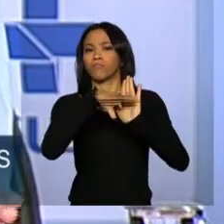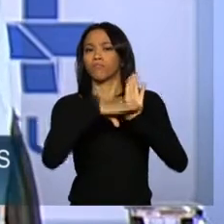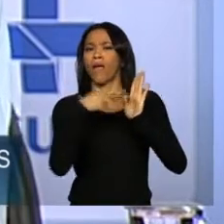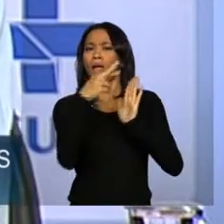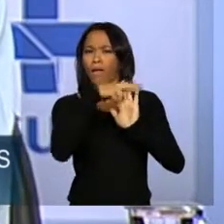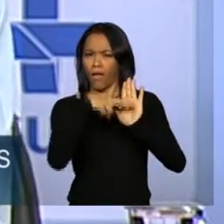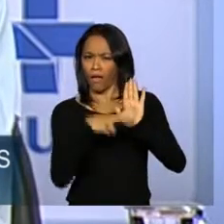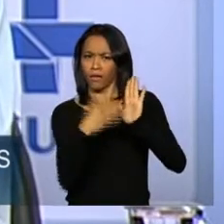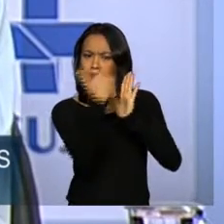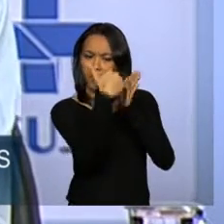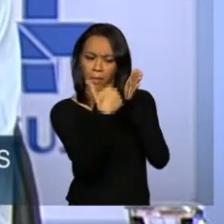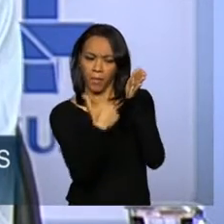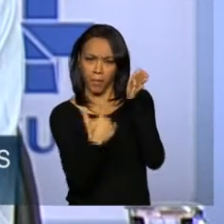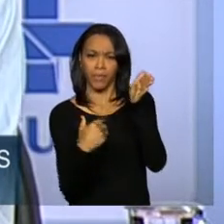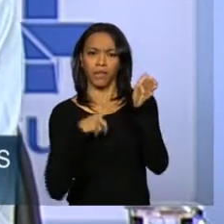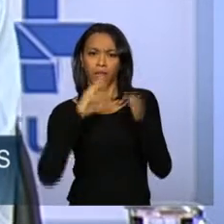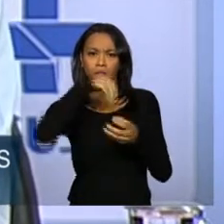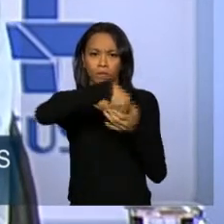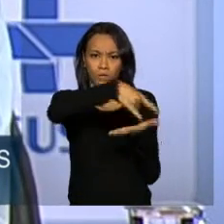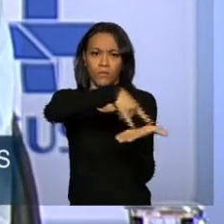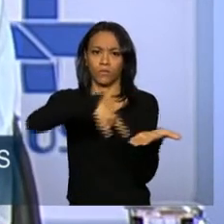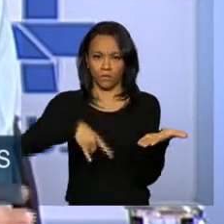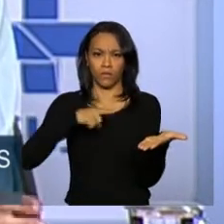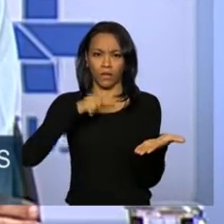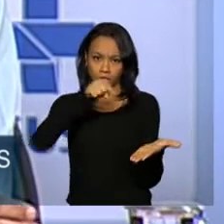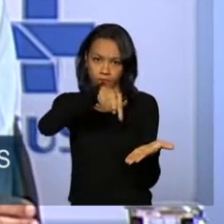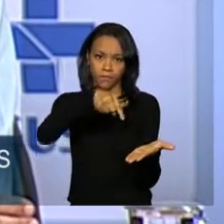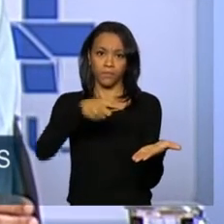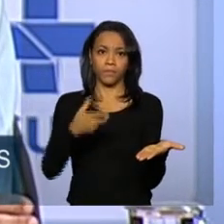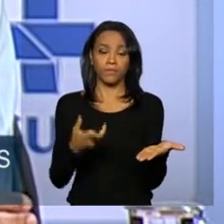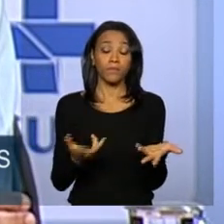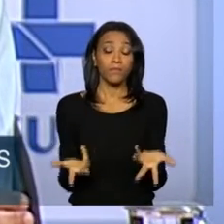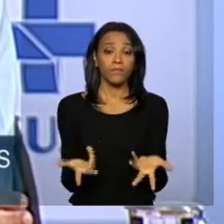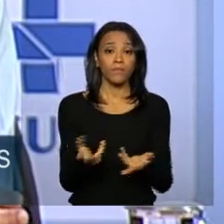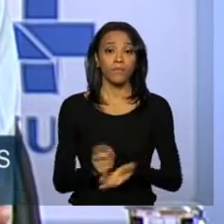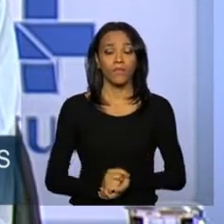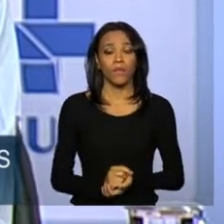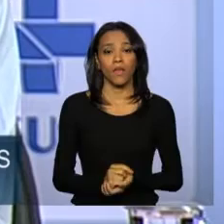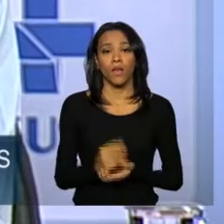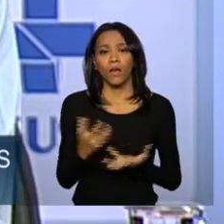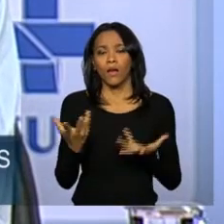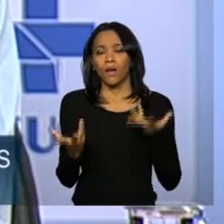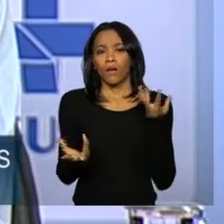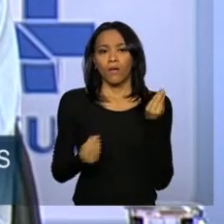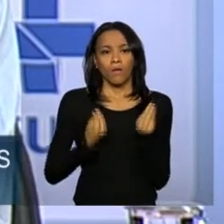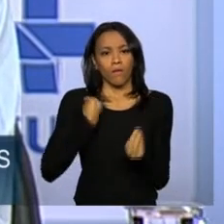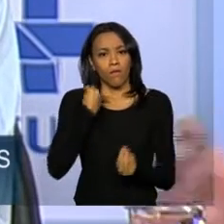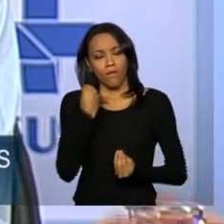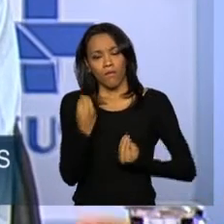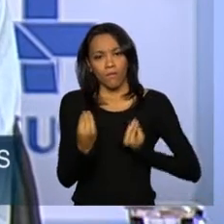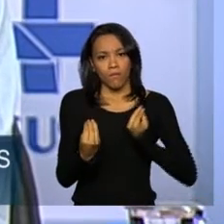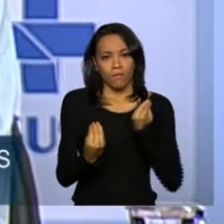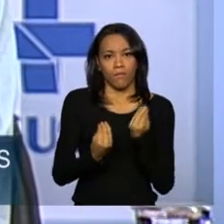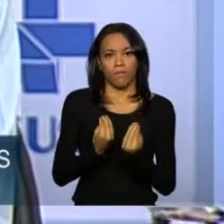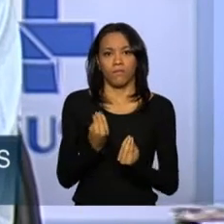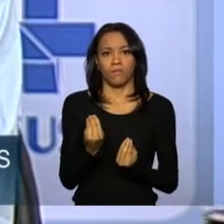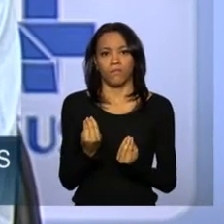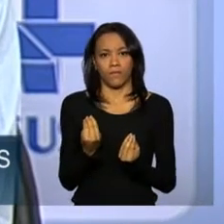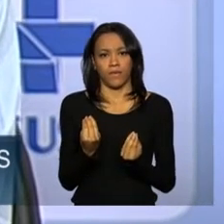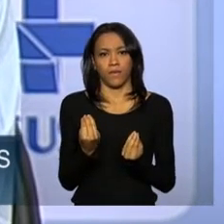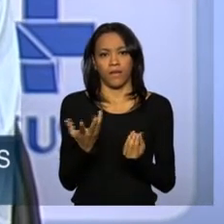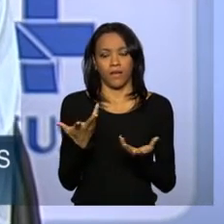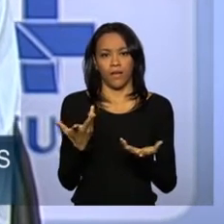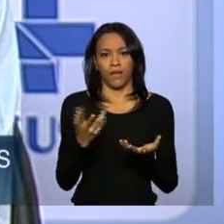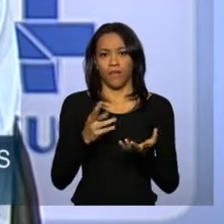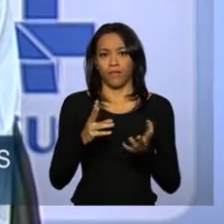sejam classificados em suspeitos, que é a forma como todos entram na tabela,